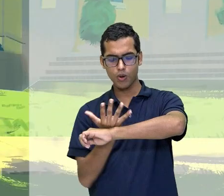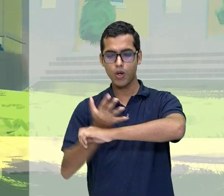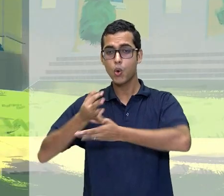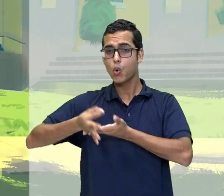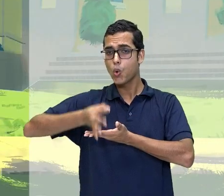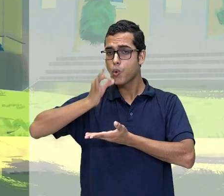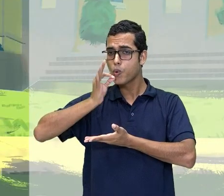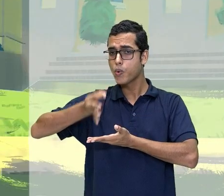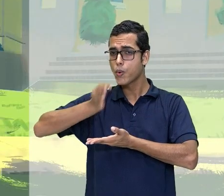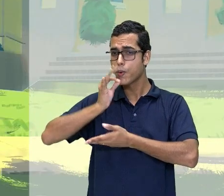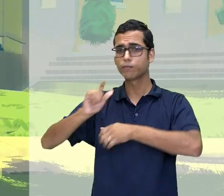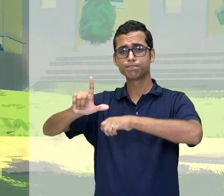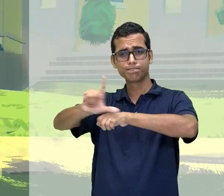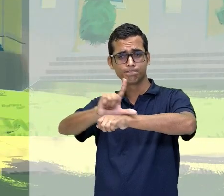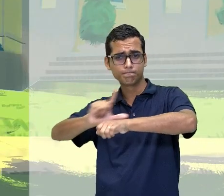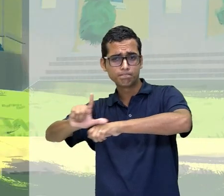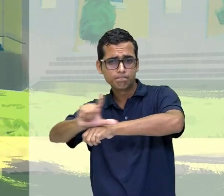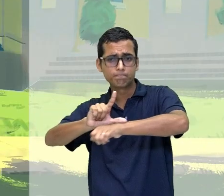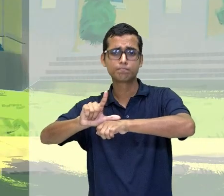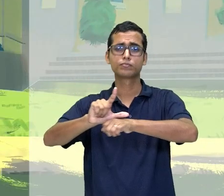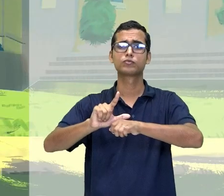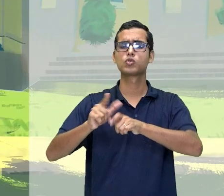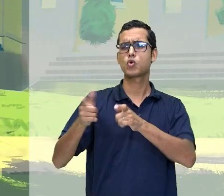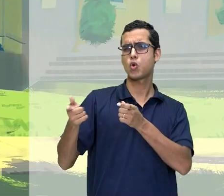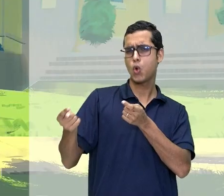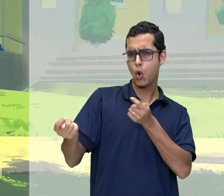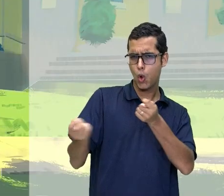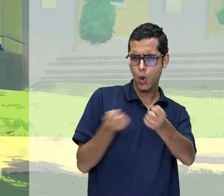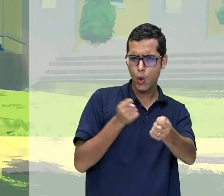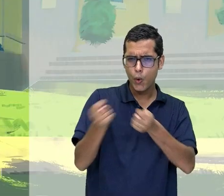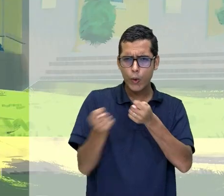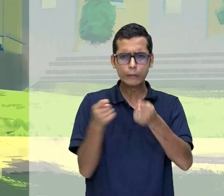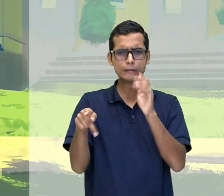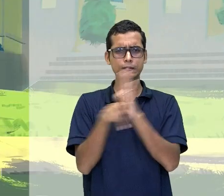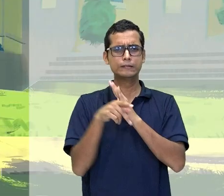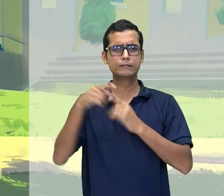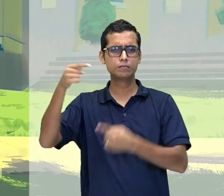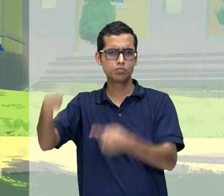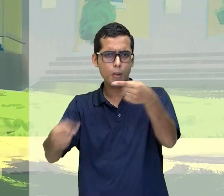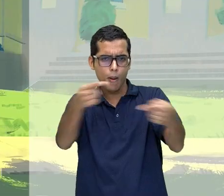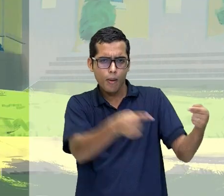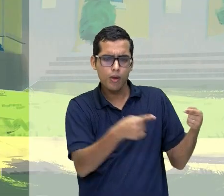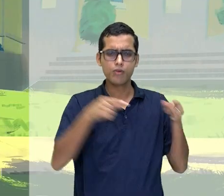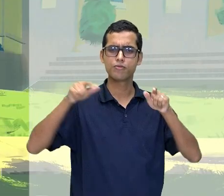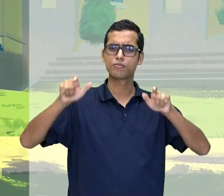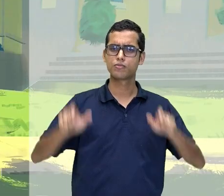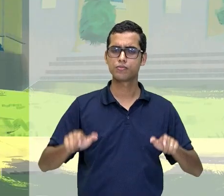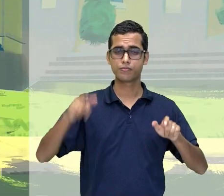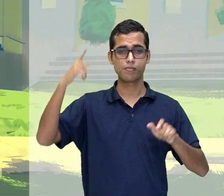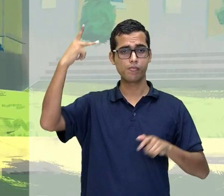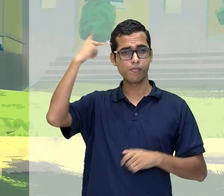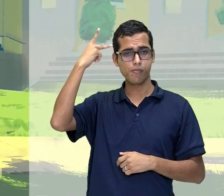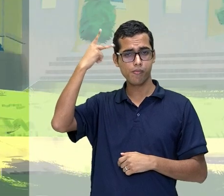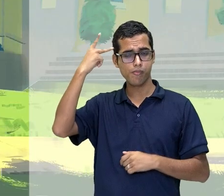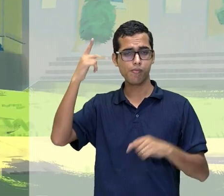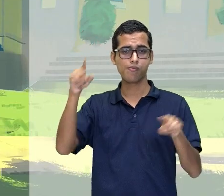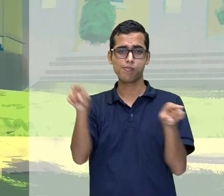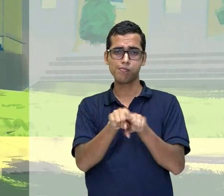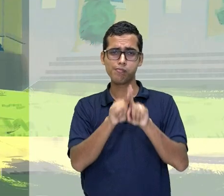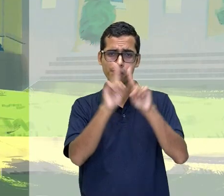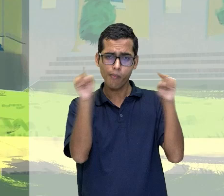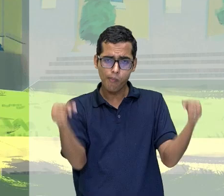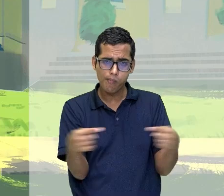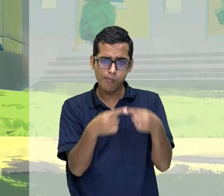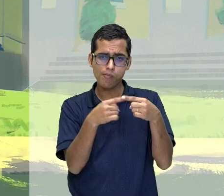uma liderança que basicamente controlava ali a vida política da sua localidade em São Paulo, aliando-se a